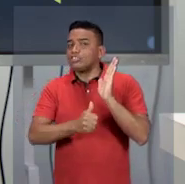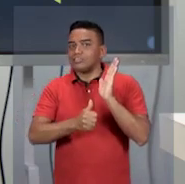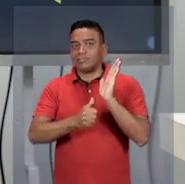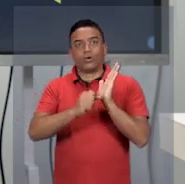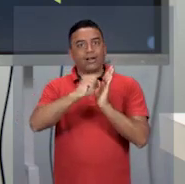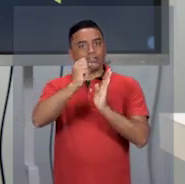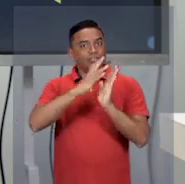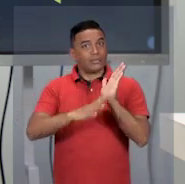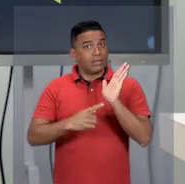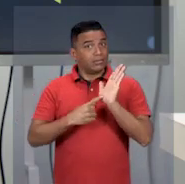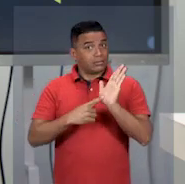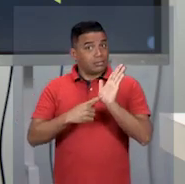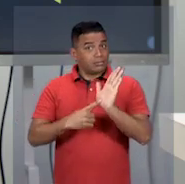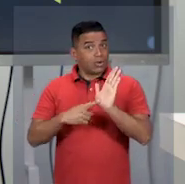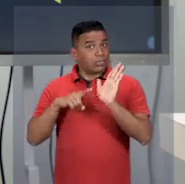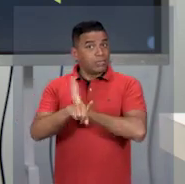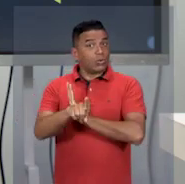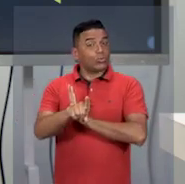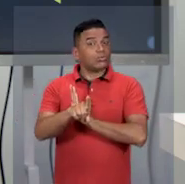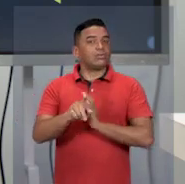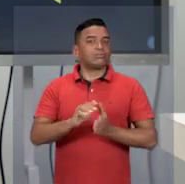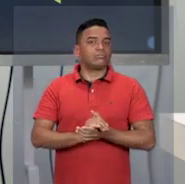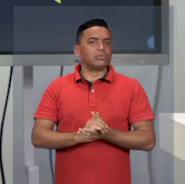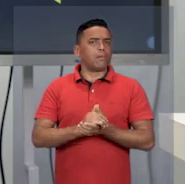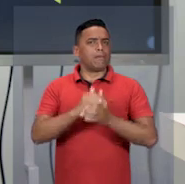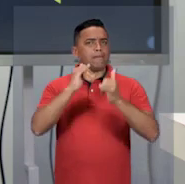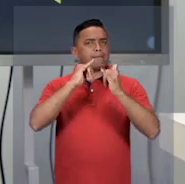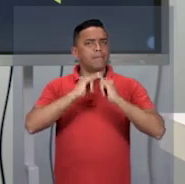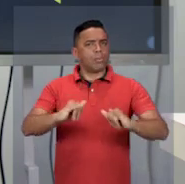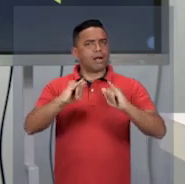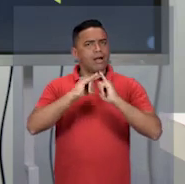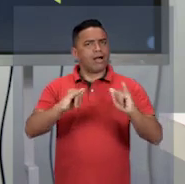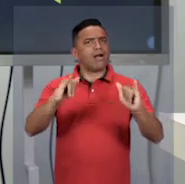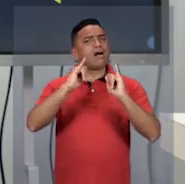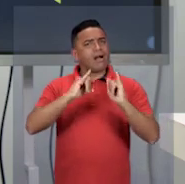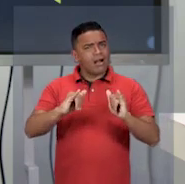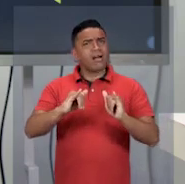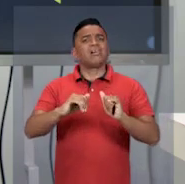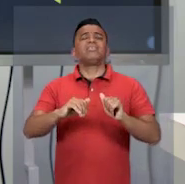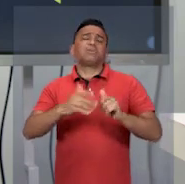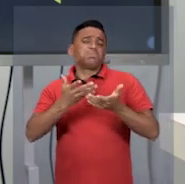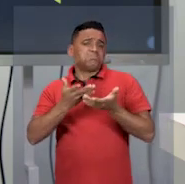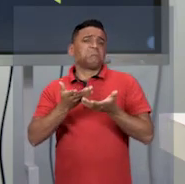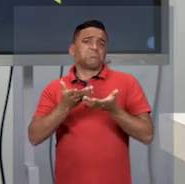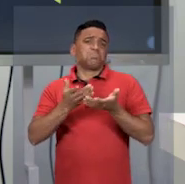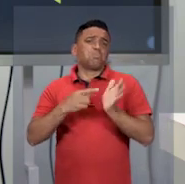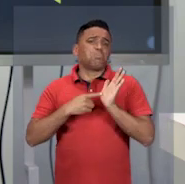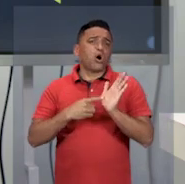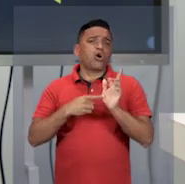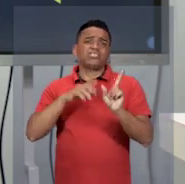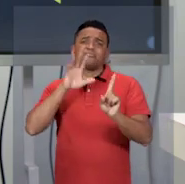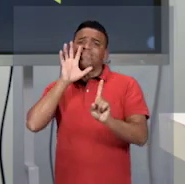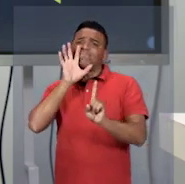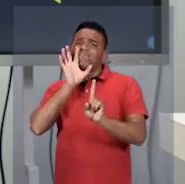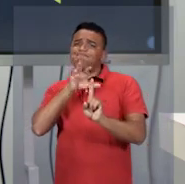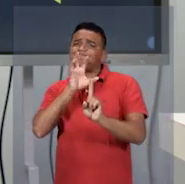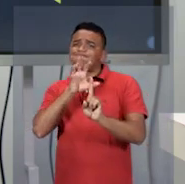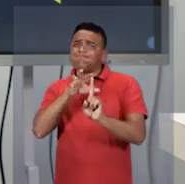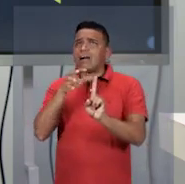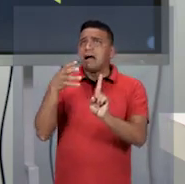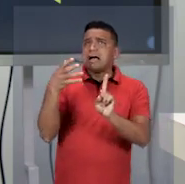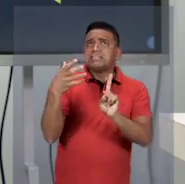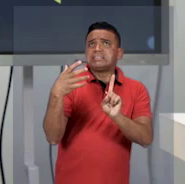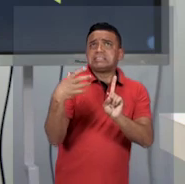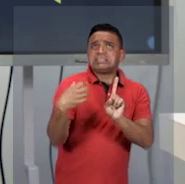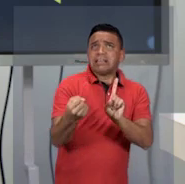ele está perguntando: as propagandas são mensagens que tendem a persuadir os leitores a aceitar